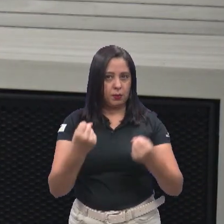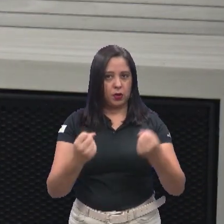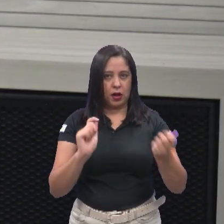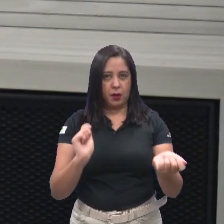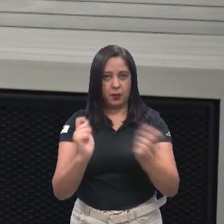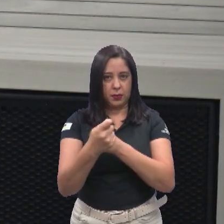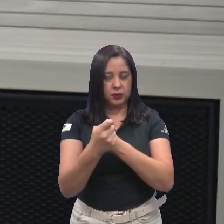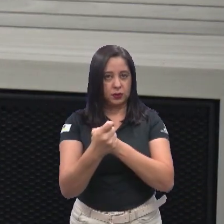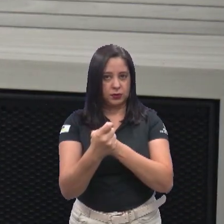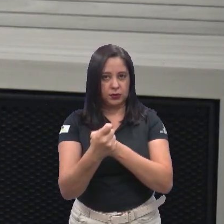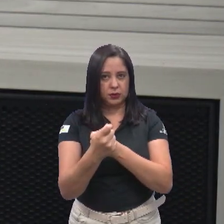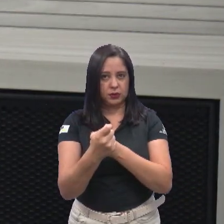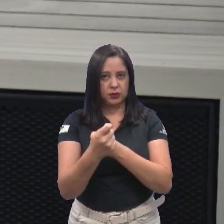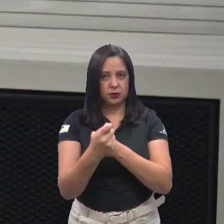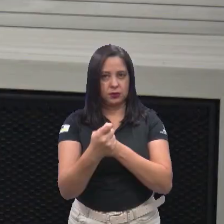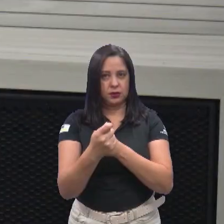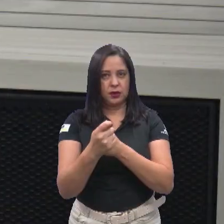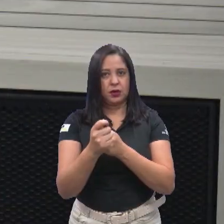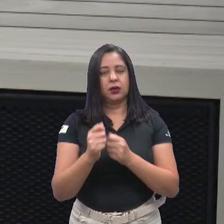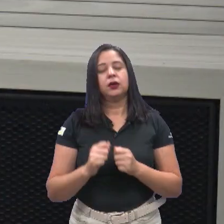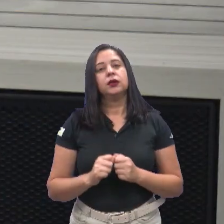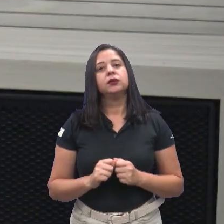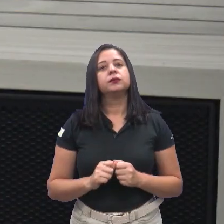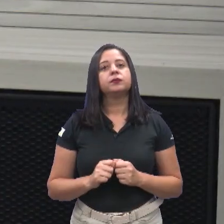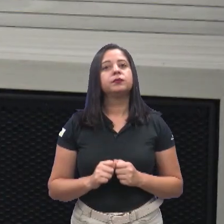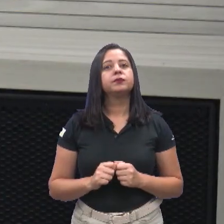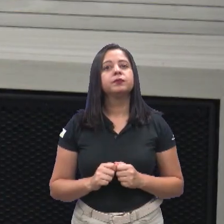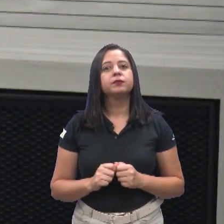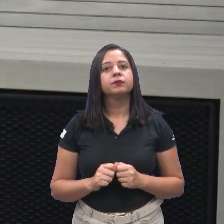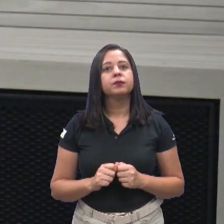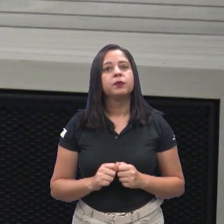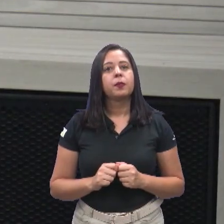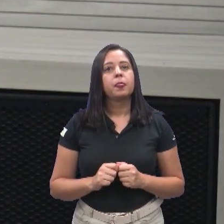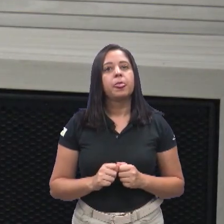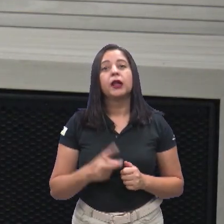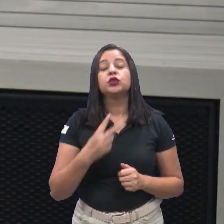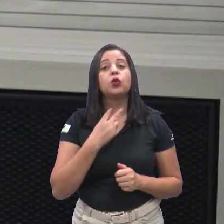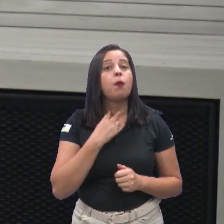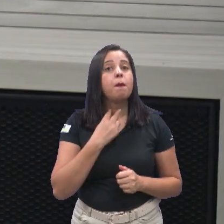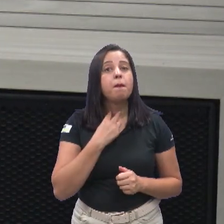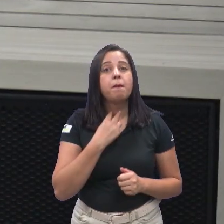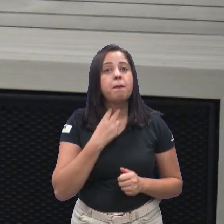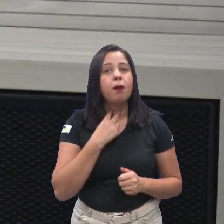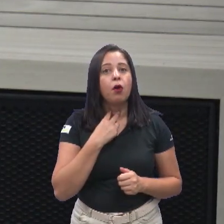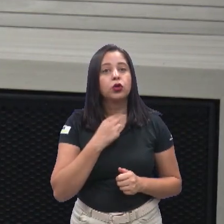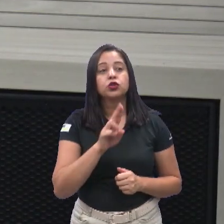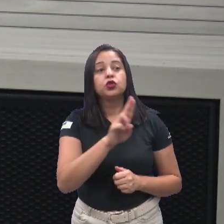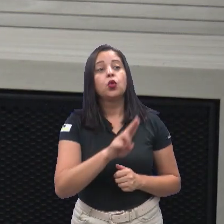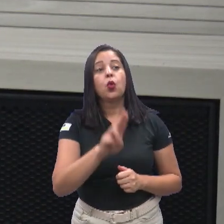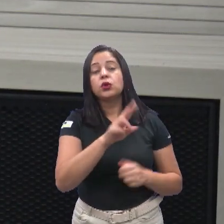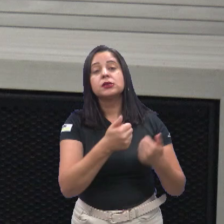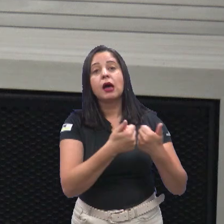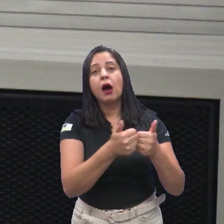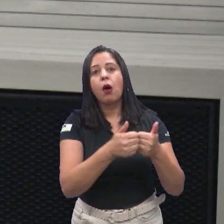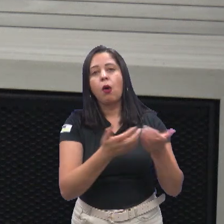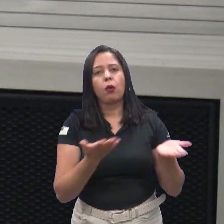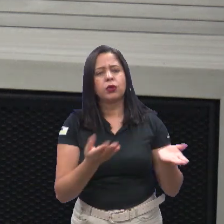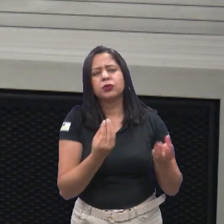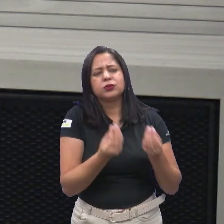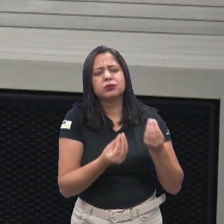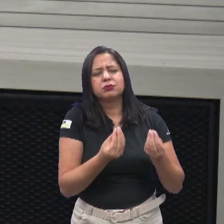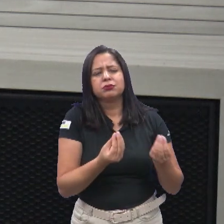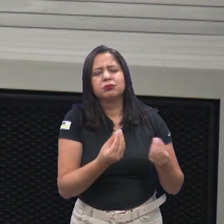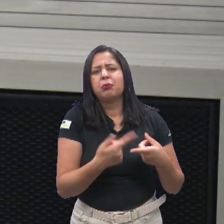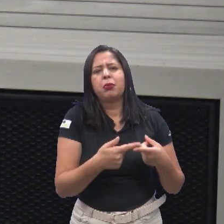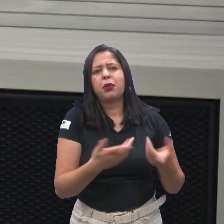presidente, não existe na questão do transporte adaptável que ele não possa fazer a utilização de outro meio de transporte. Então é